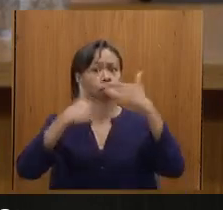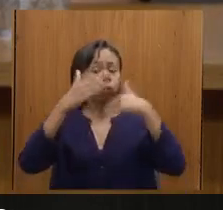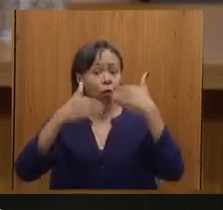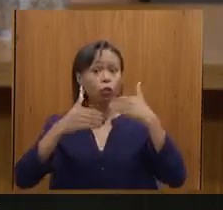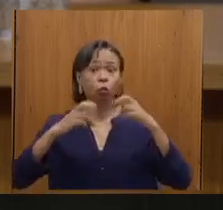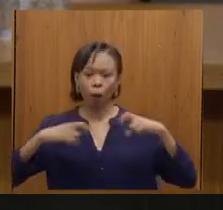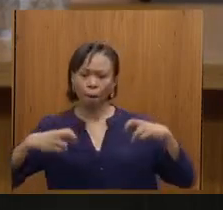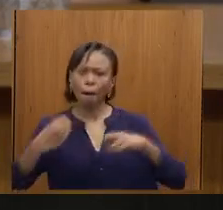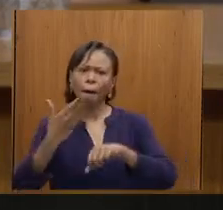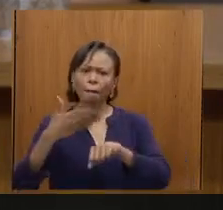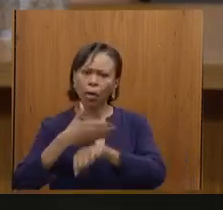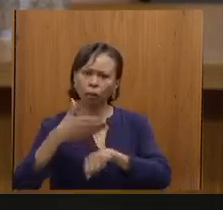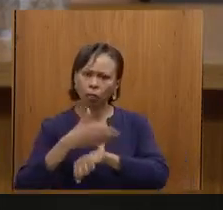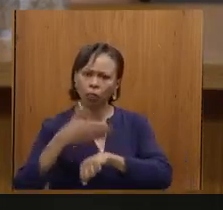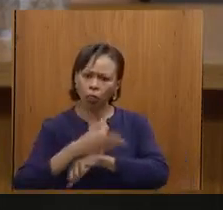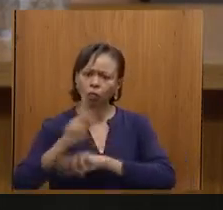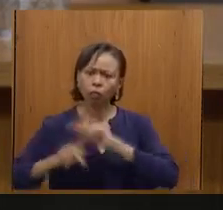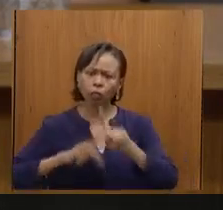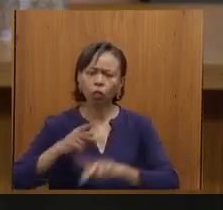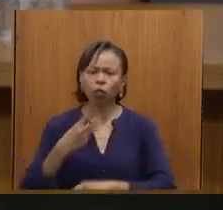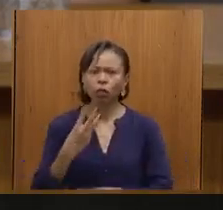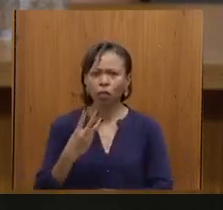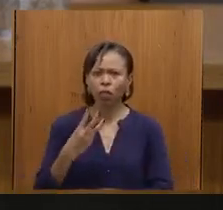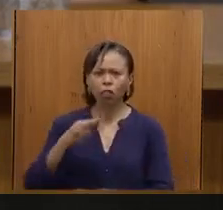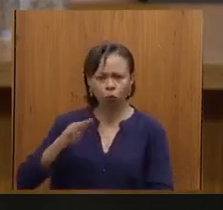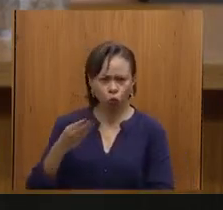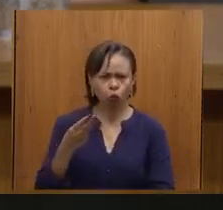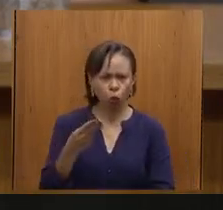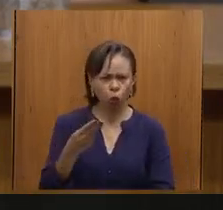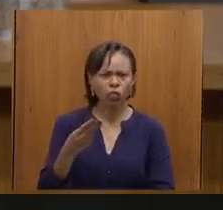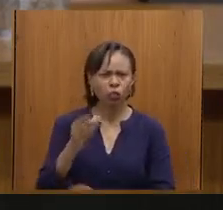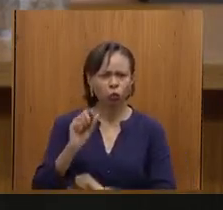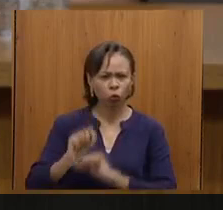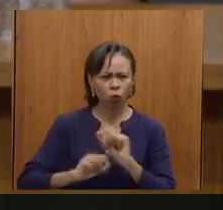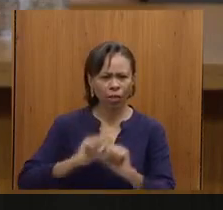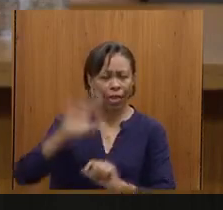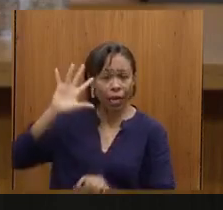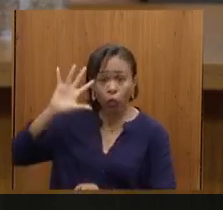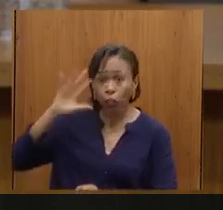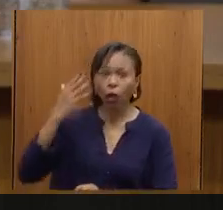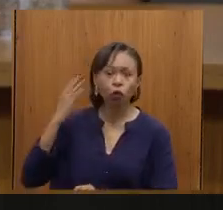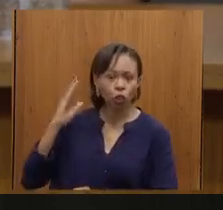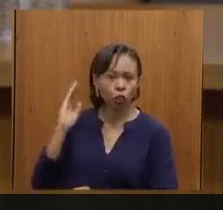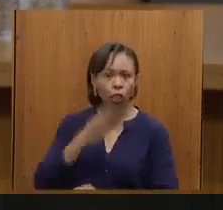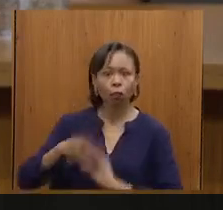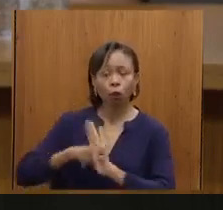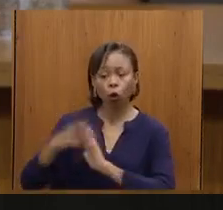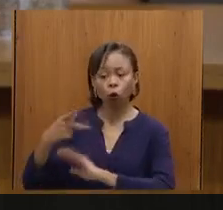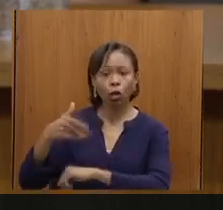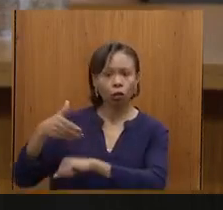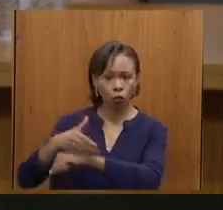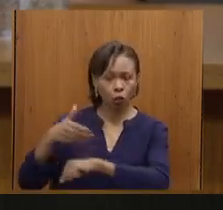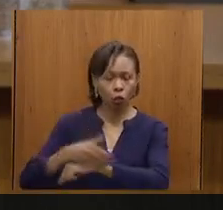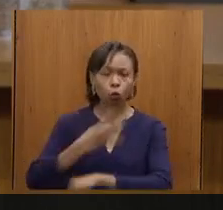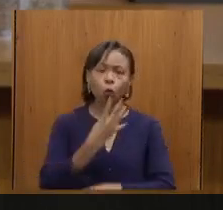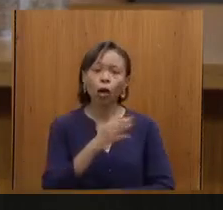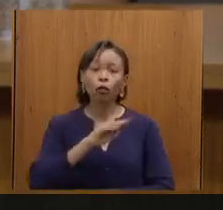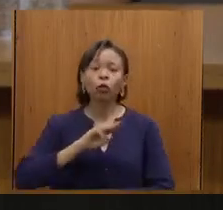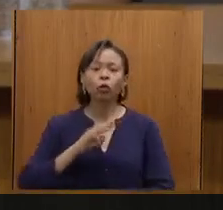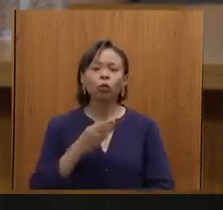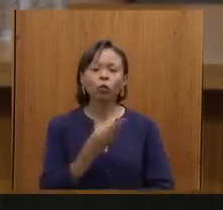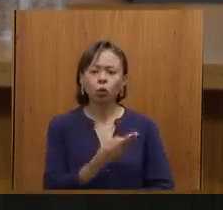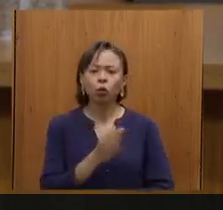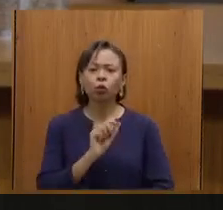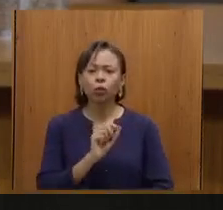participação. São 3 bilhões de decisão direta dos atingidos, outros 4 bilhões para os quais os atingidos foram